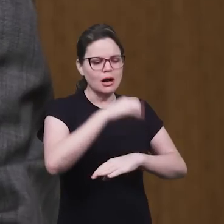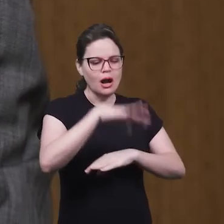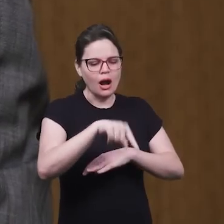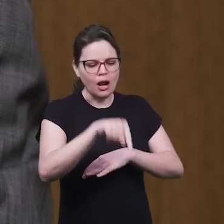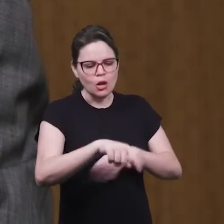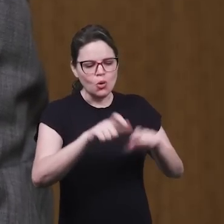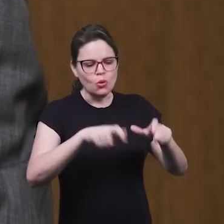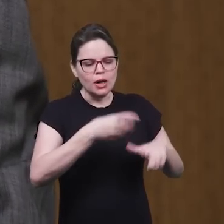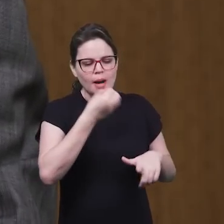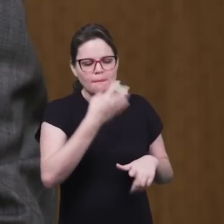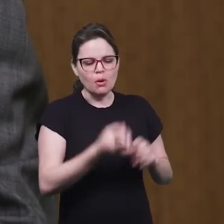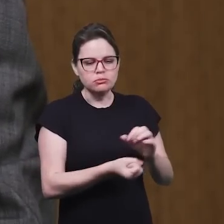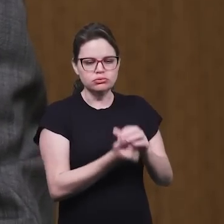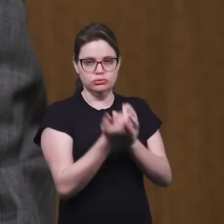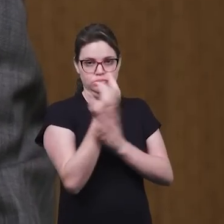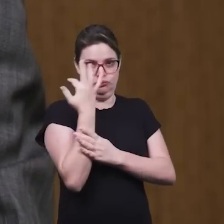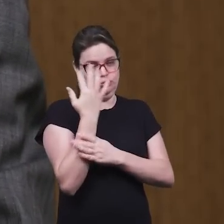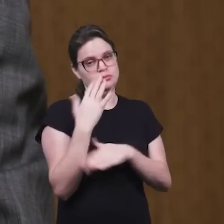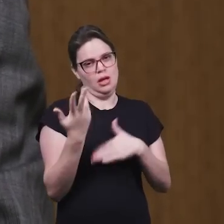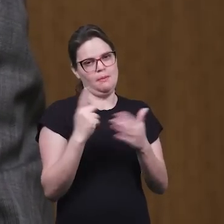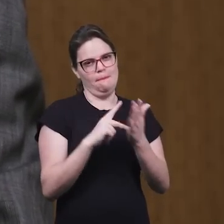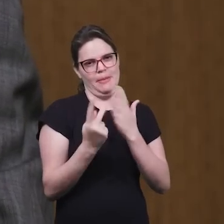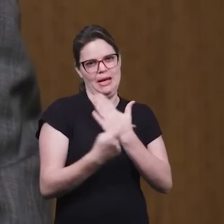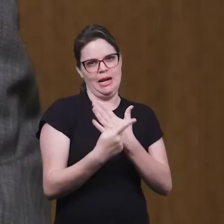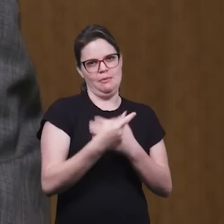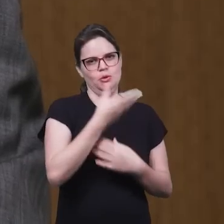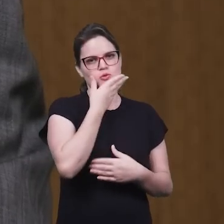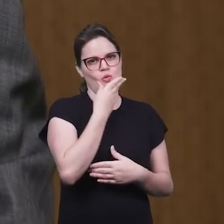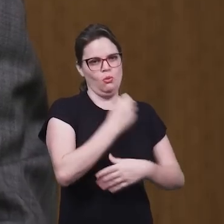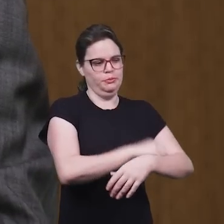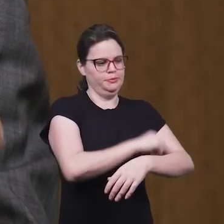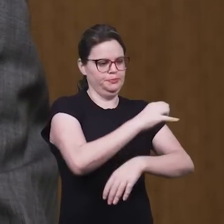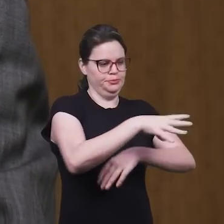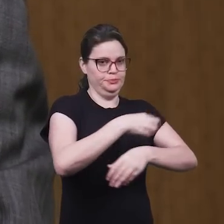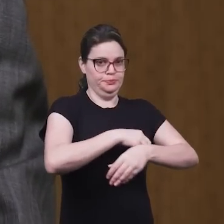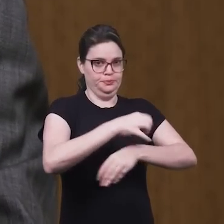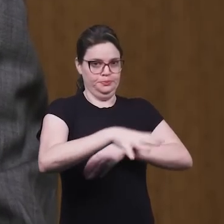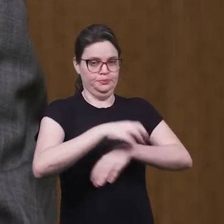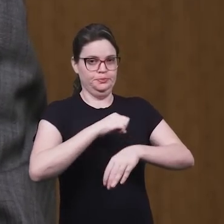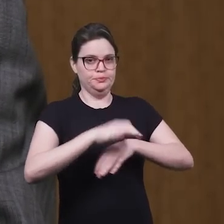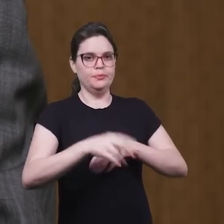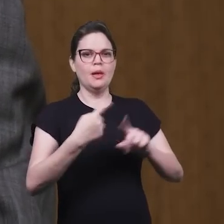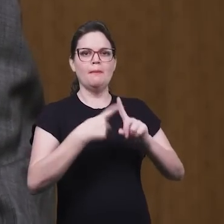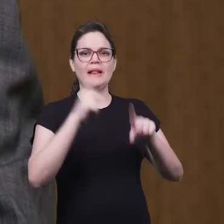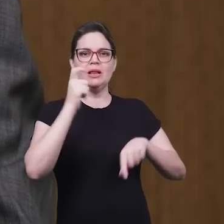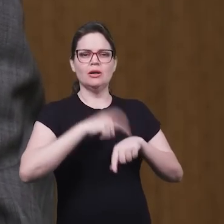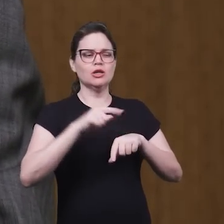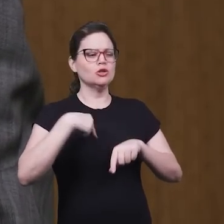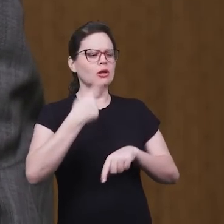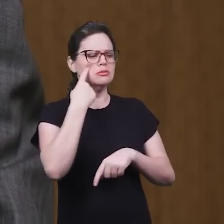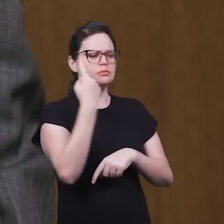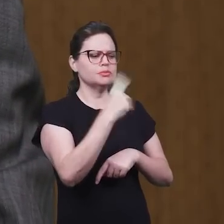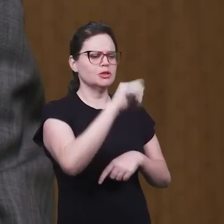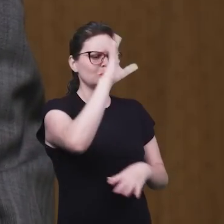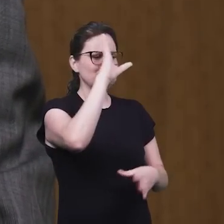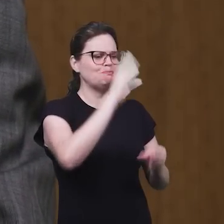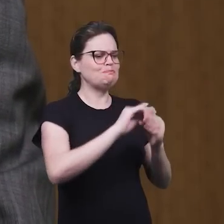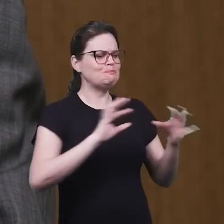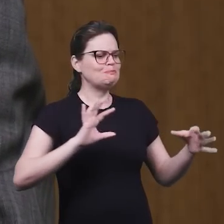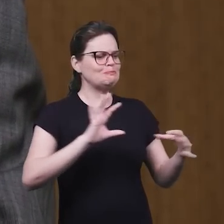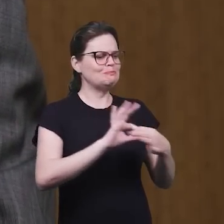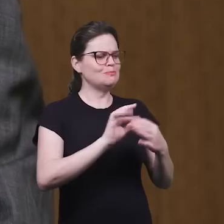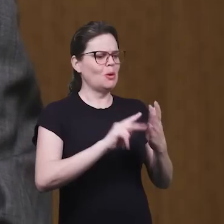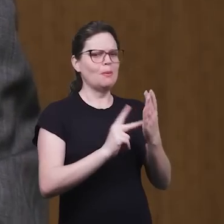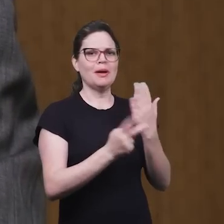aí nós entendemos ali que aquele arquivo que mostrava todas aquelas escritas da antiguidade e que eles preservavam nos dias de